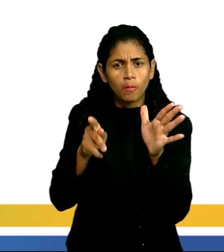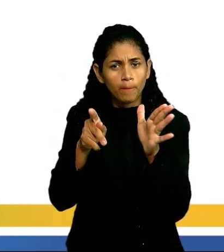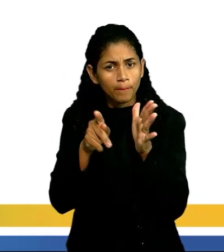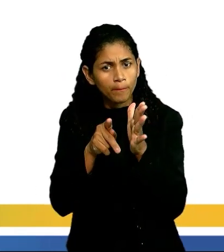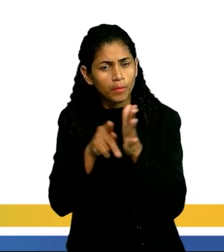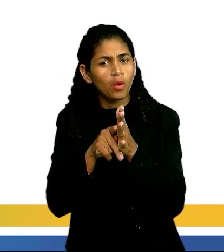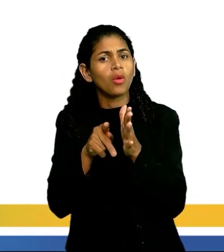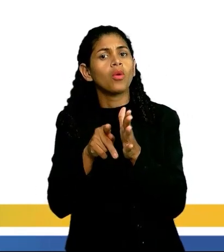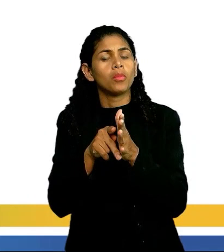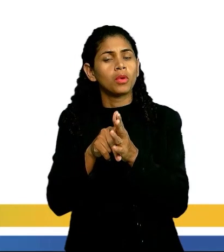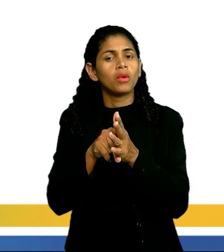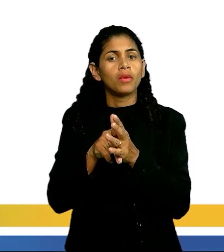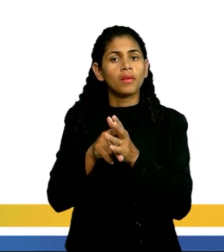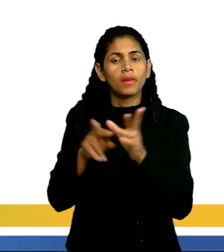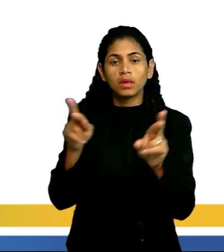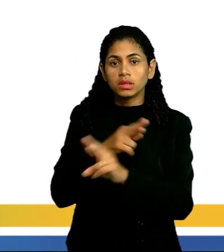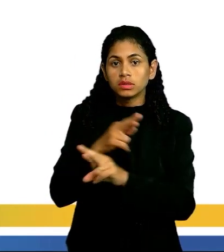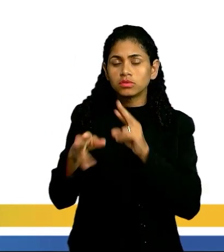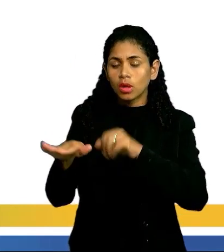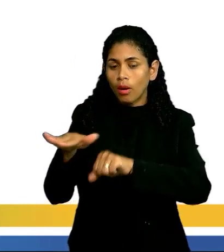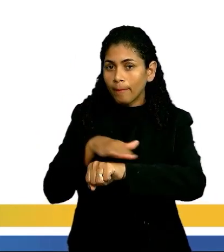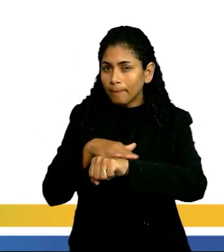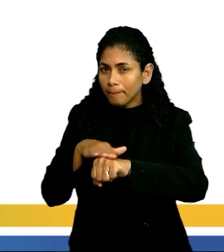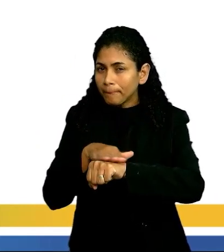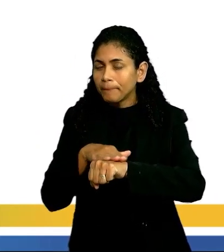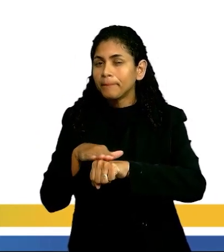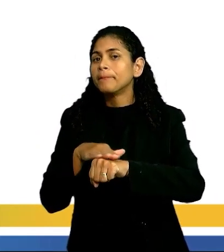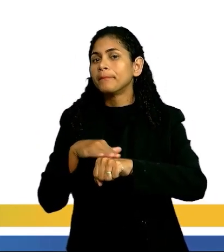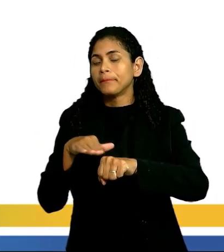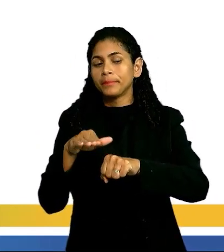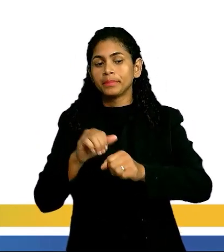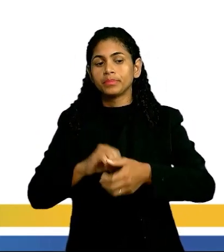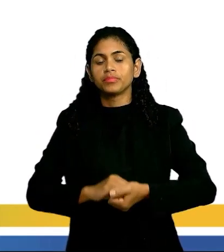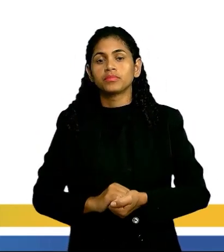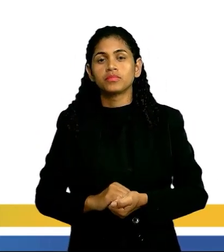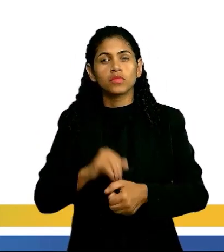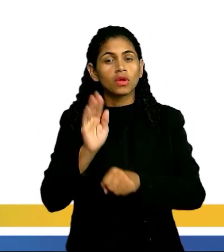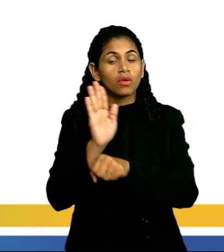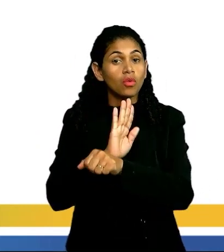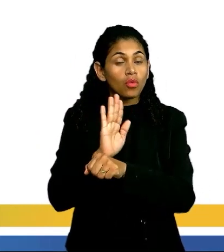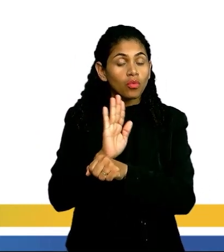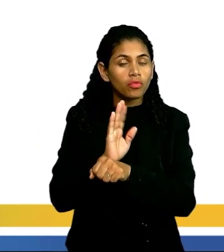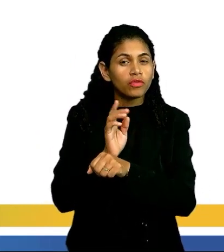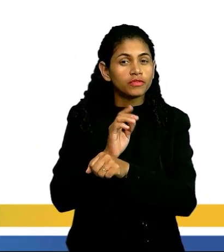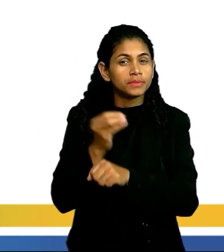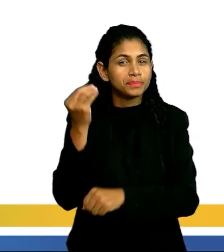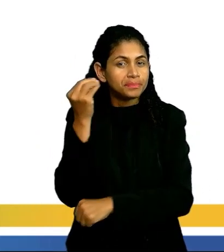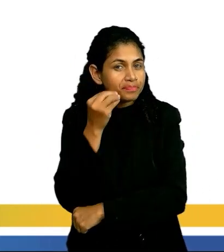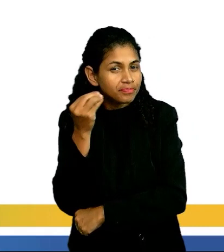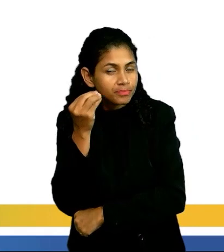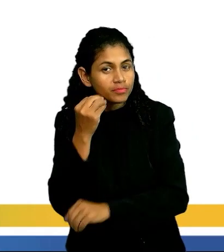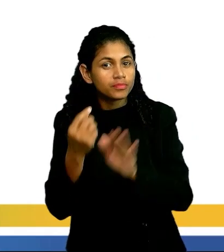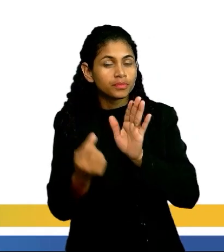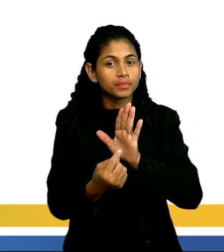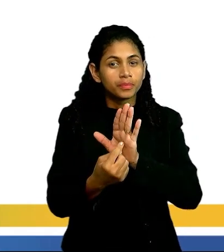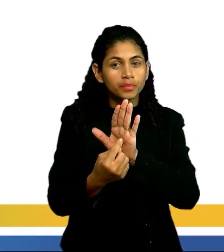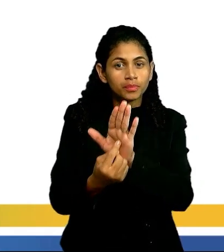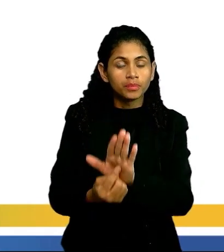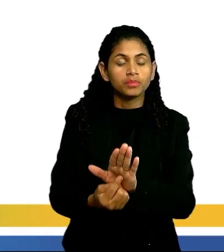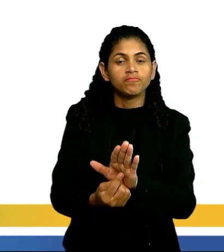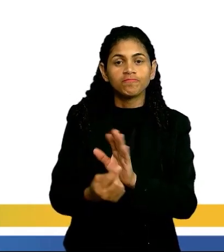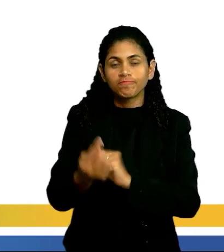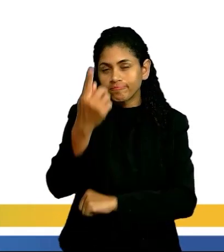racial. Então vamos entender o que ele quis dizer ali, o que o filme tentou trazer. O filme tentou mostrar